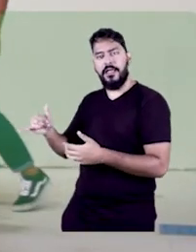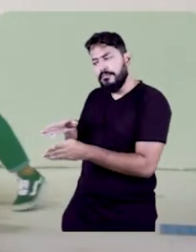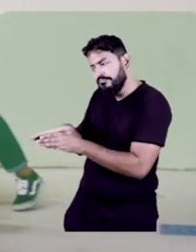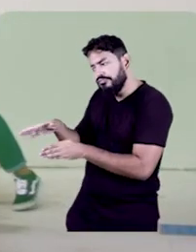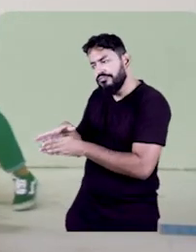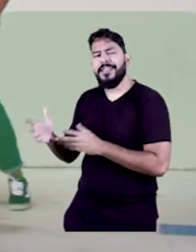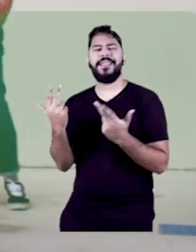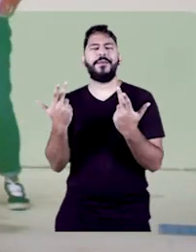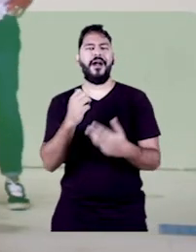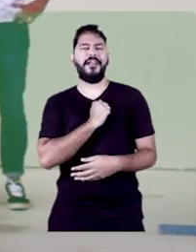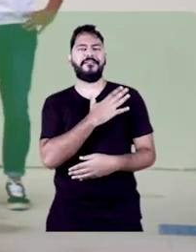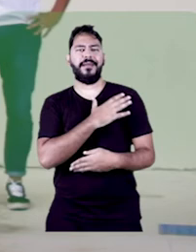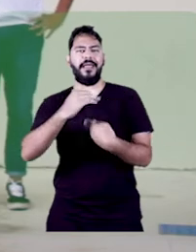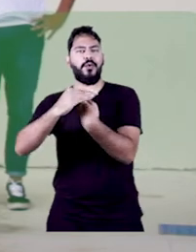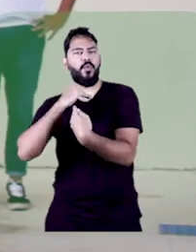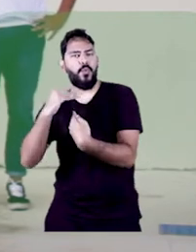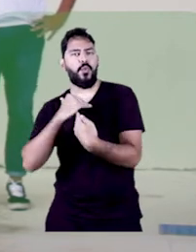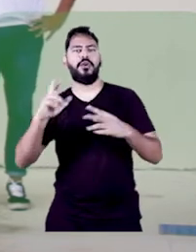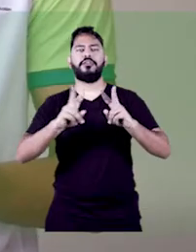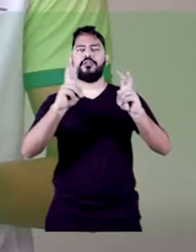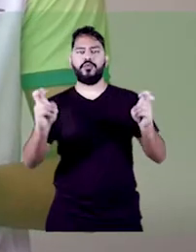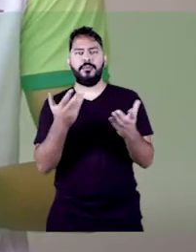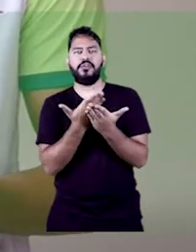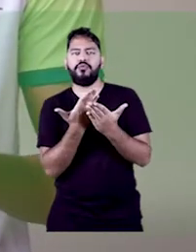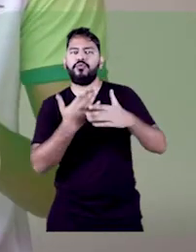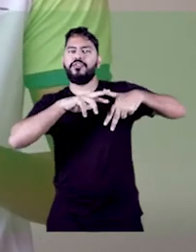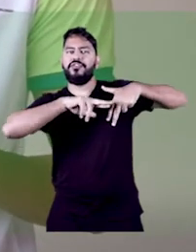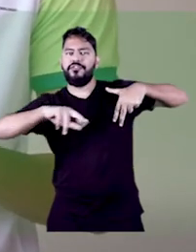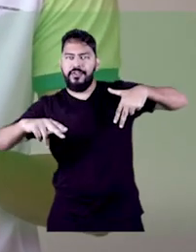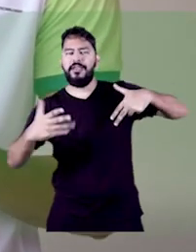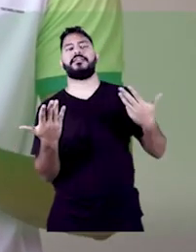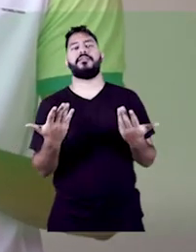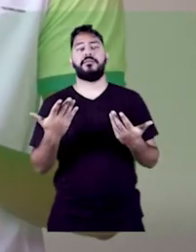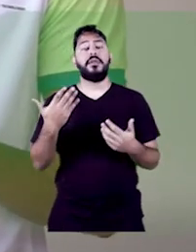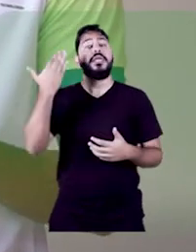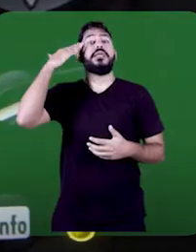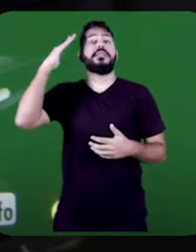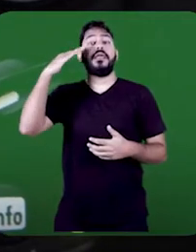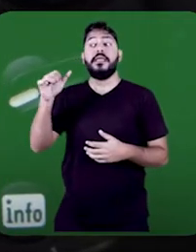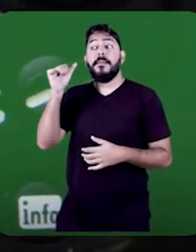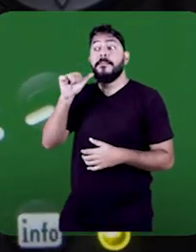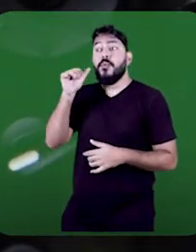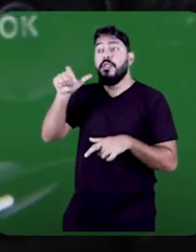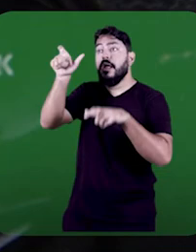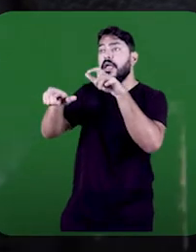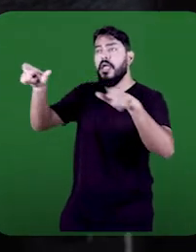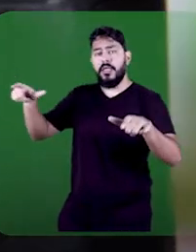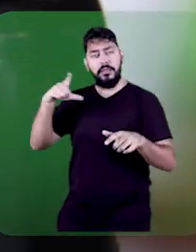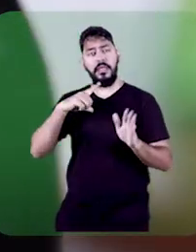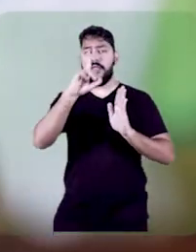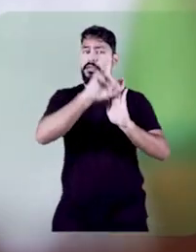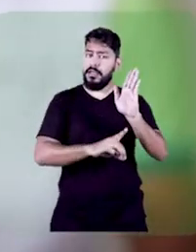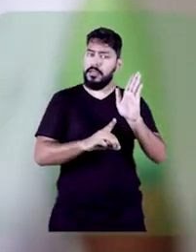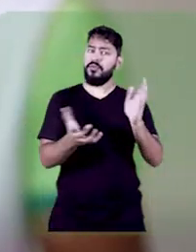isso, como o IFPE tem nos direcionado para estudo de gênero e para o entendimento de que a mulher